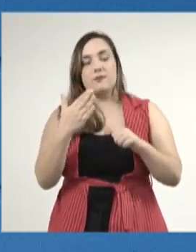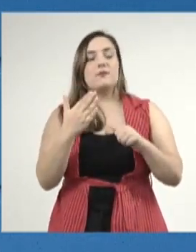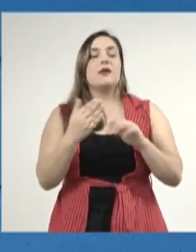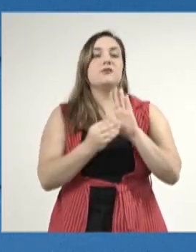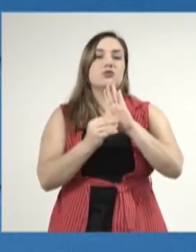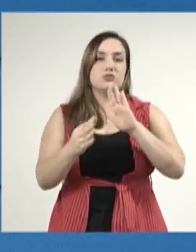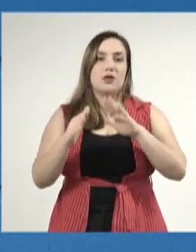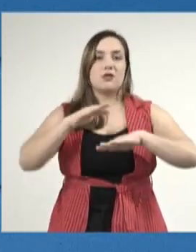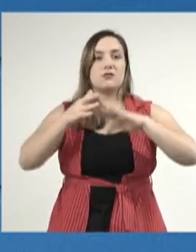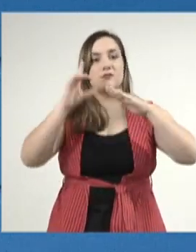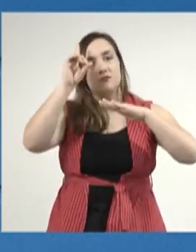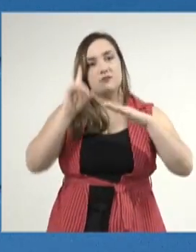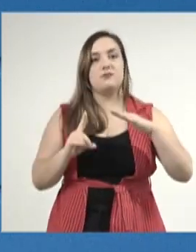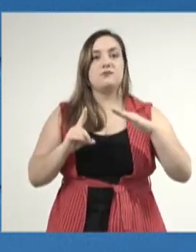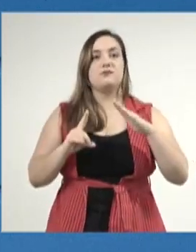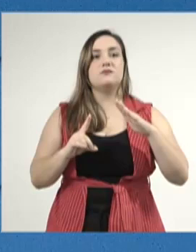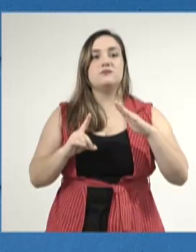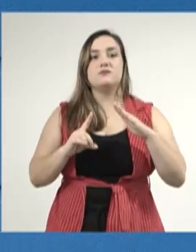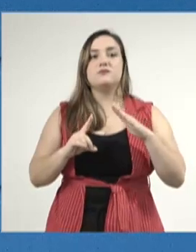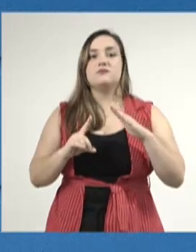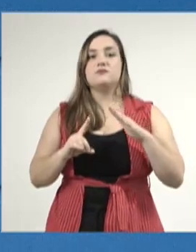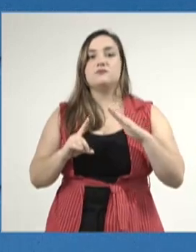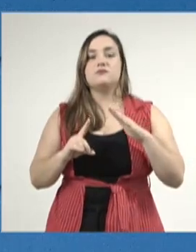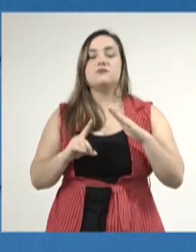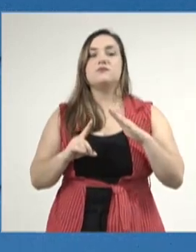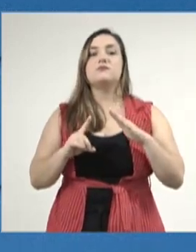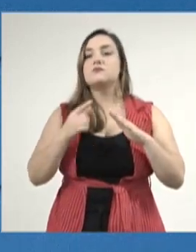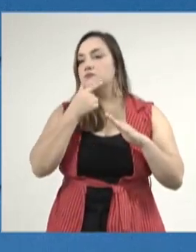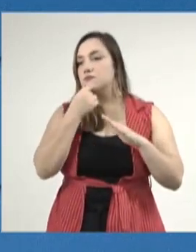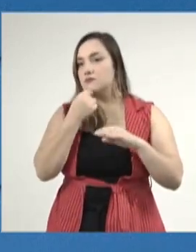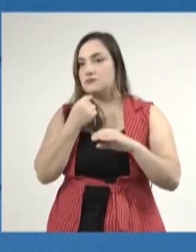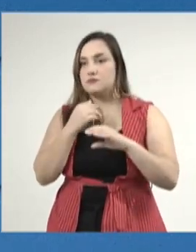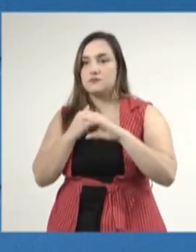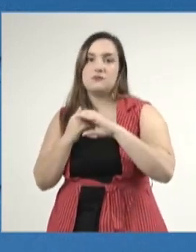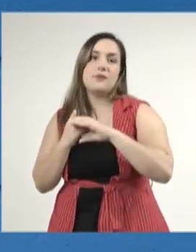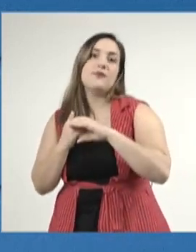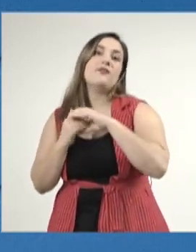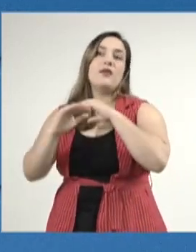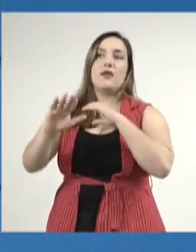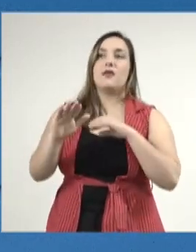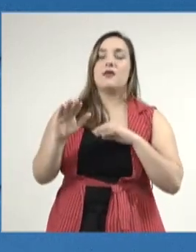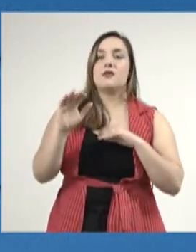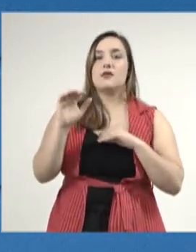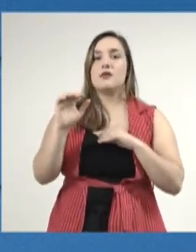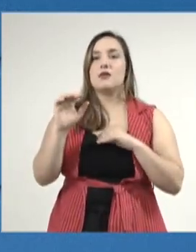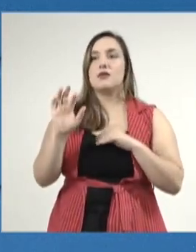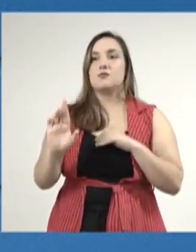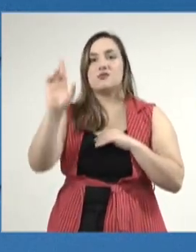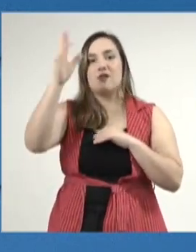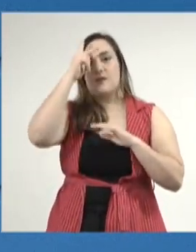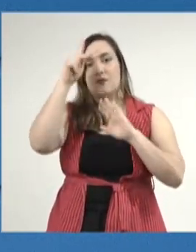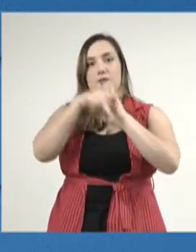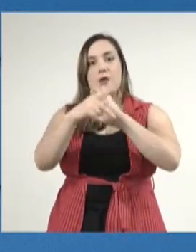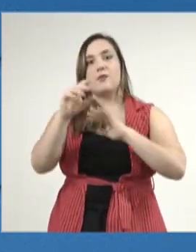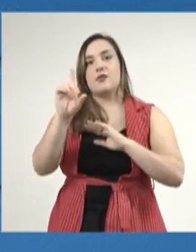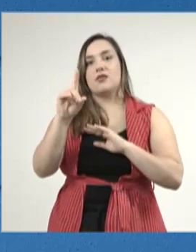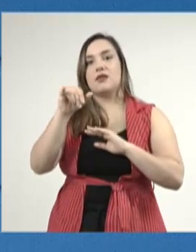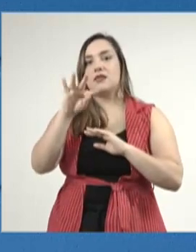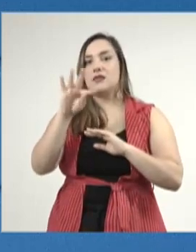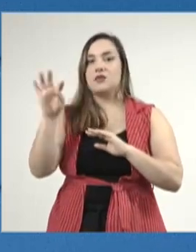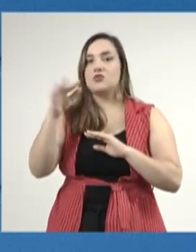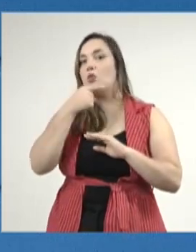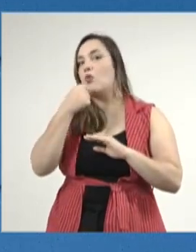seja encaminhado expediente desse poder ao excelentíssimo senhor superintendente regional do Departamento Nacional de Infraestrutura e Transporte, DENIT, Mato Grosso, Euro